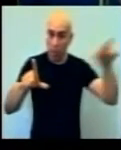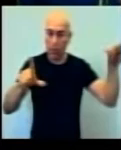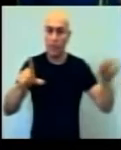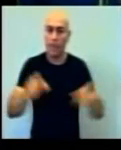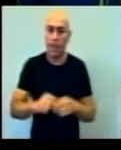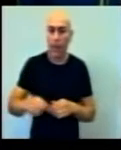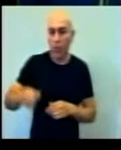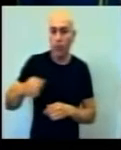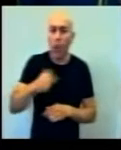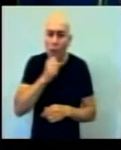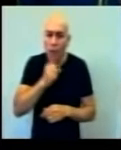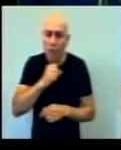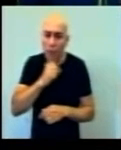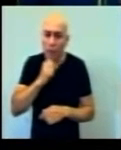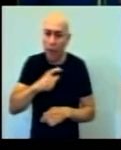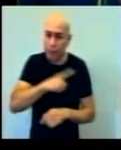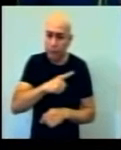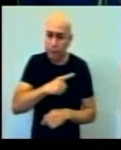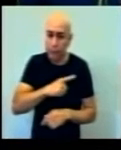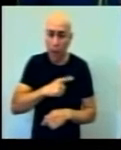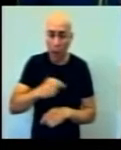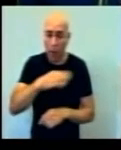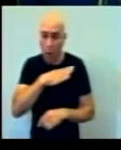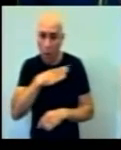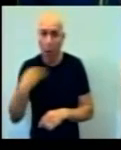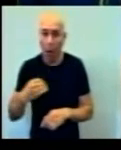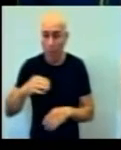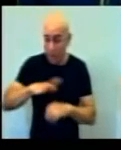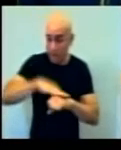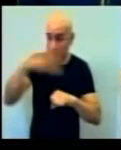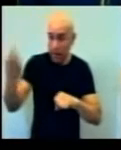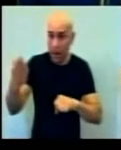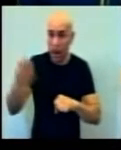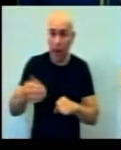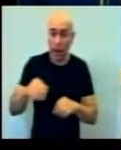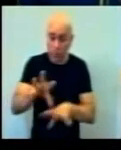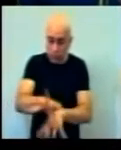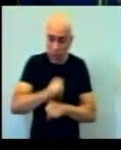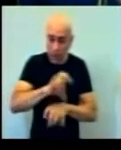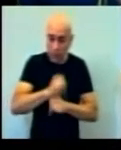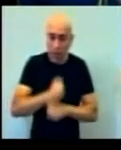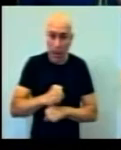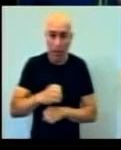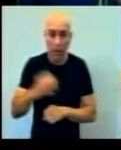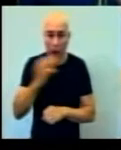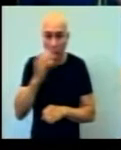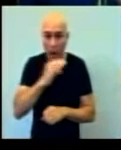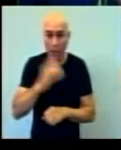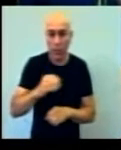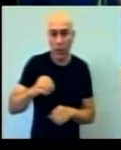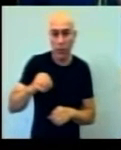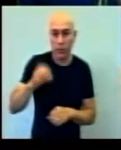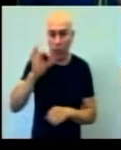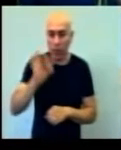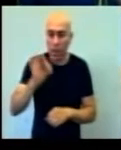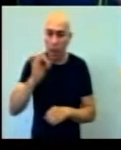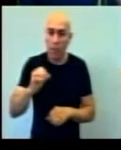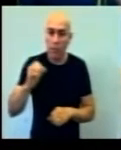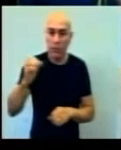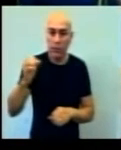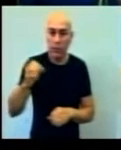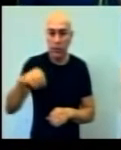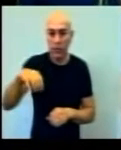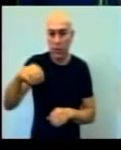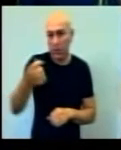probabilidade, sim, né, um risco de óbito por COVID. Vocês veem que 77% são de pessoas de 60 anos